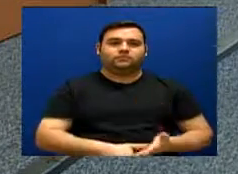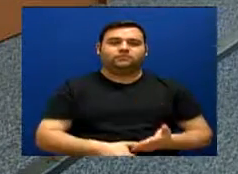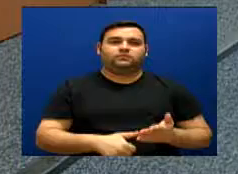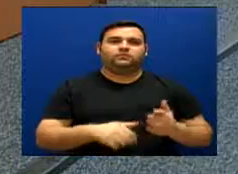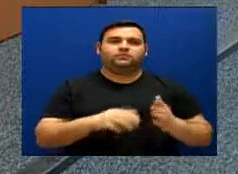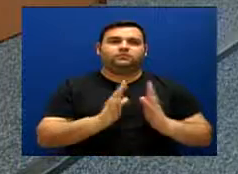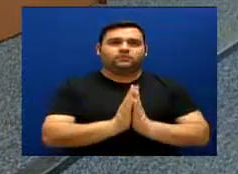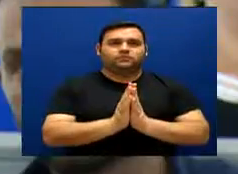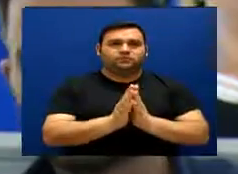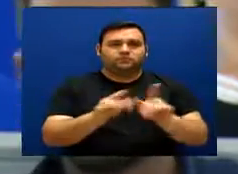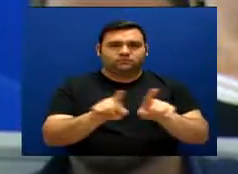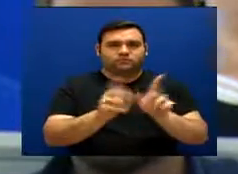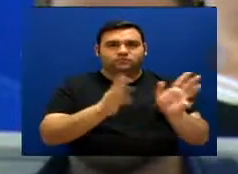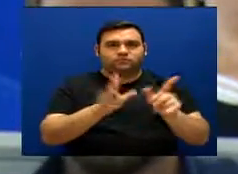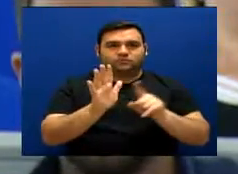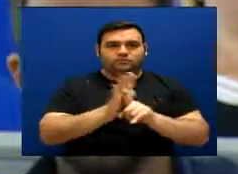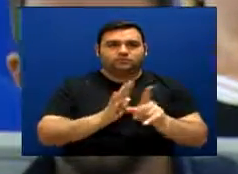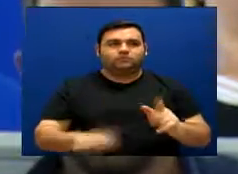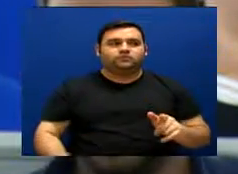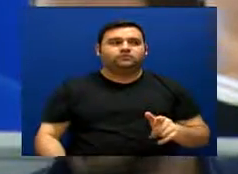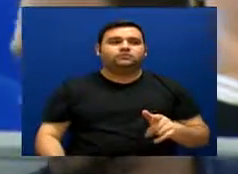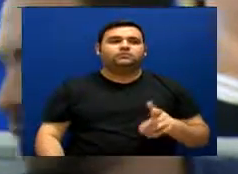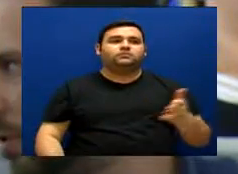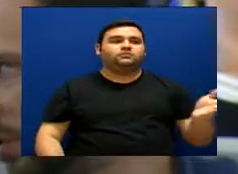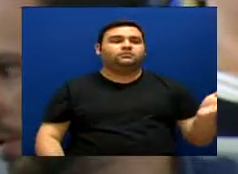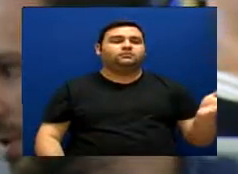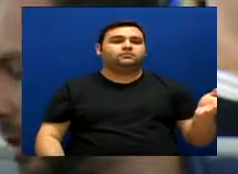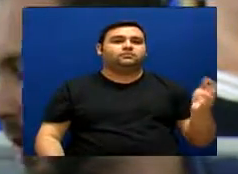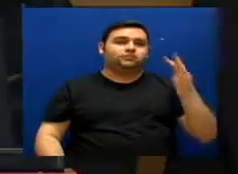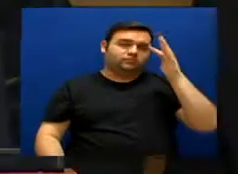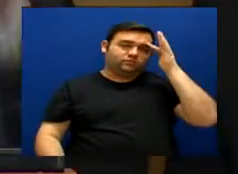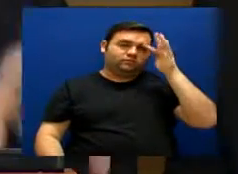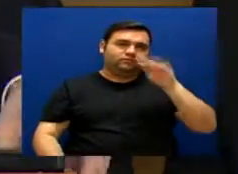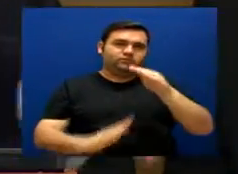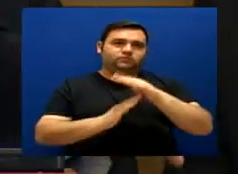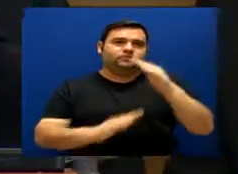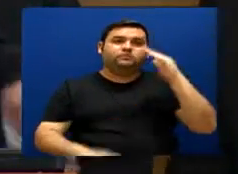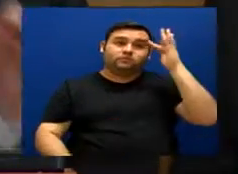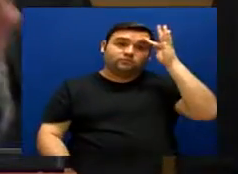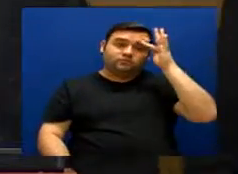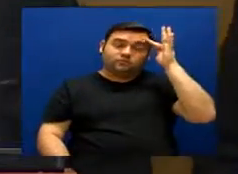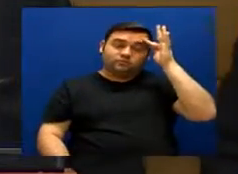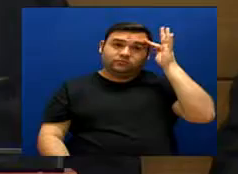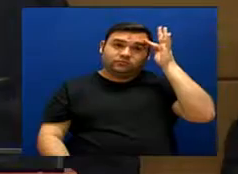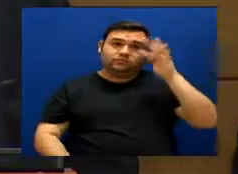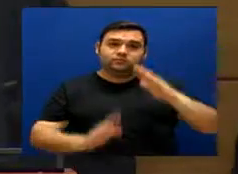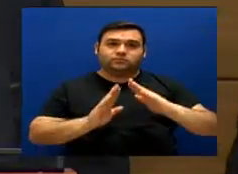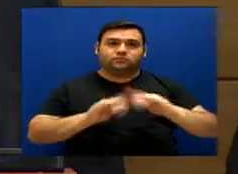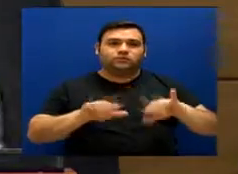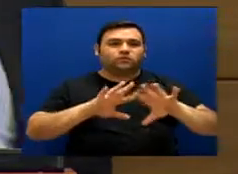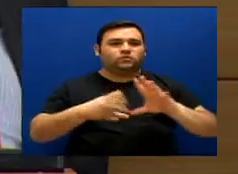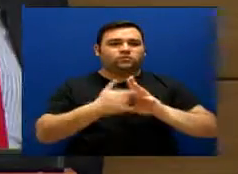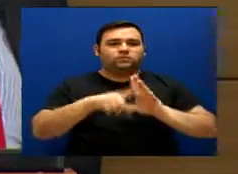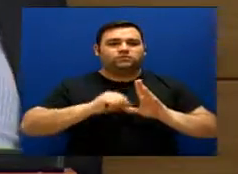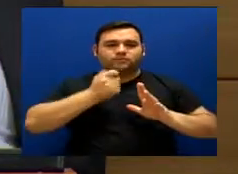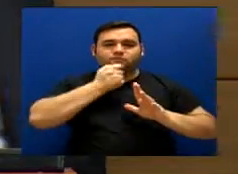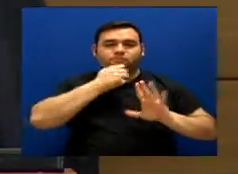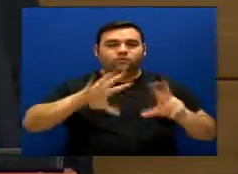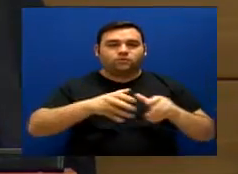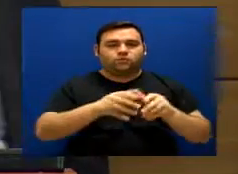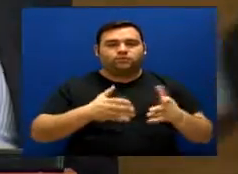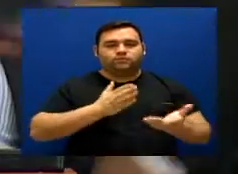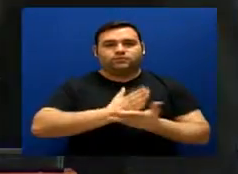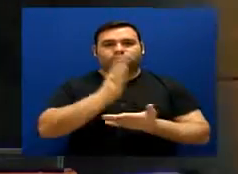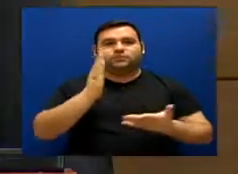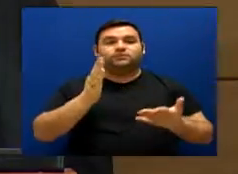Pergunta, por favor, uma questão de ordem. O vereador Fausto, só um minutinho. O vereador Fausto Pérez pede que os requerimentos não destacados sejam votados em